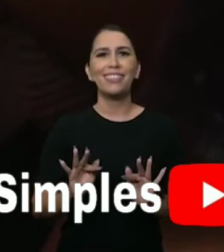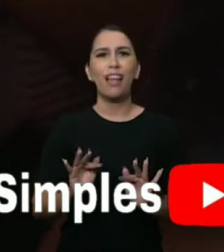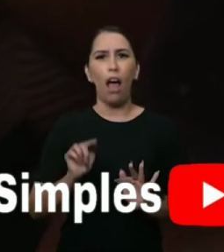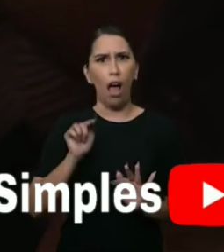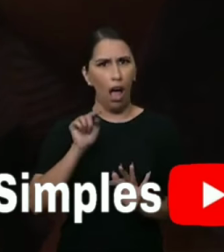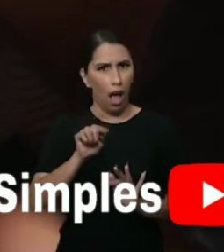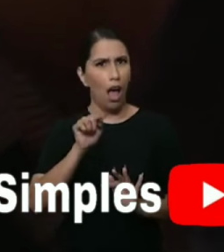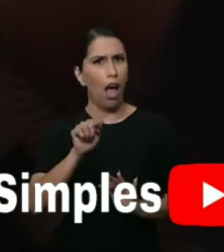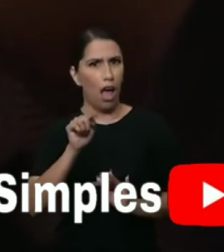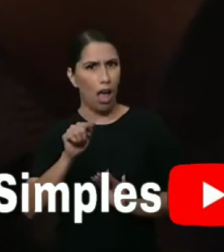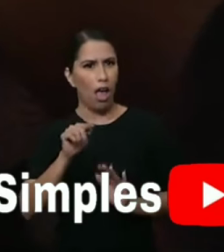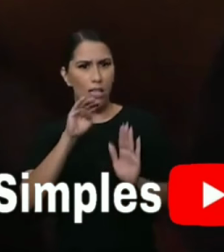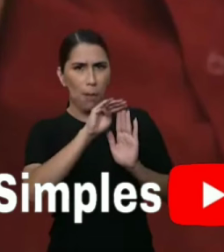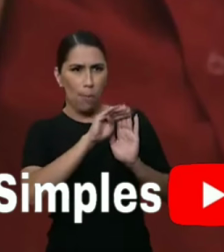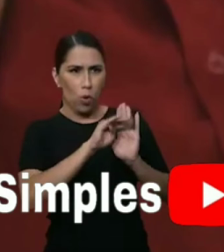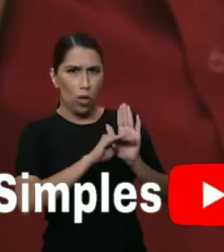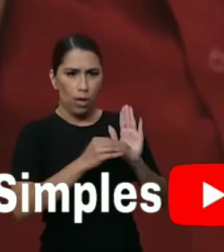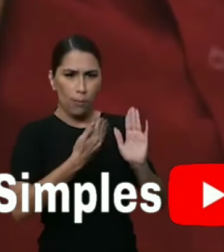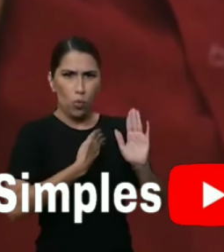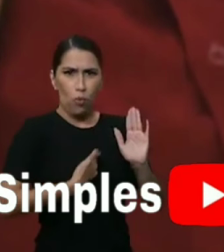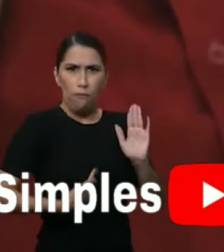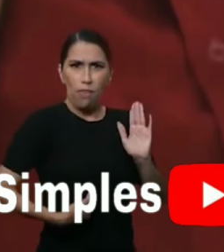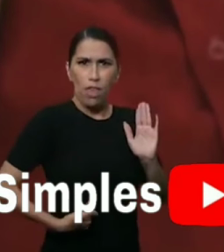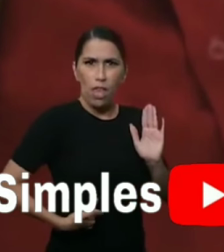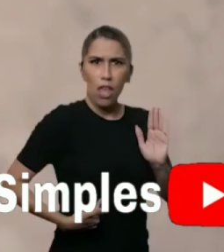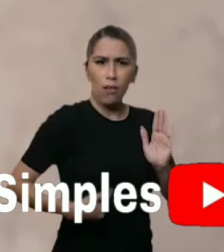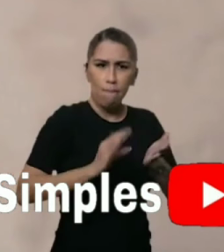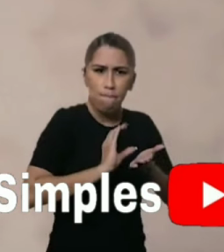Eu achei lindo, lindo, lindo. Achei maravilhoso.